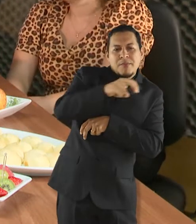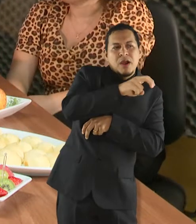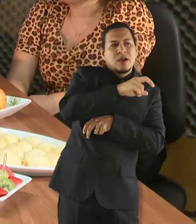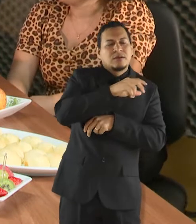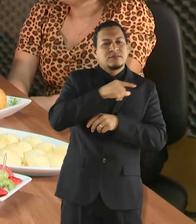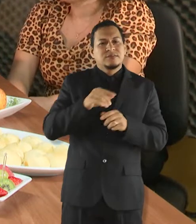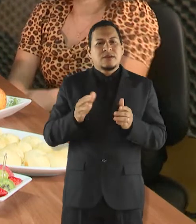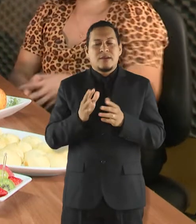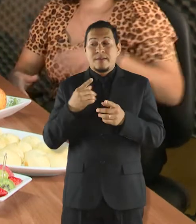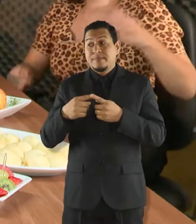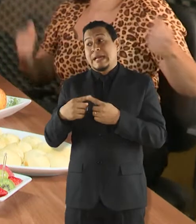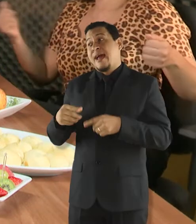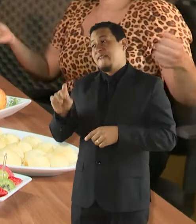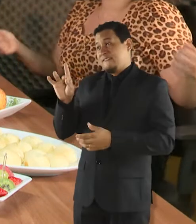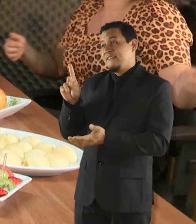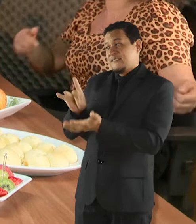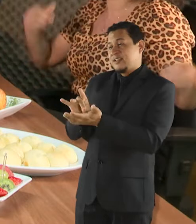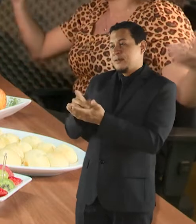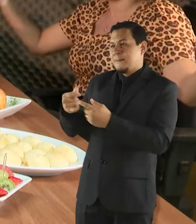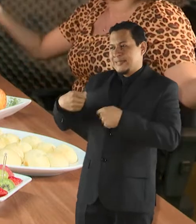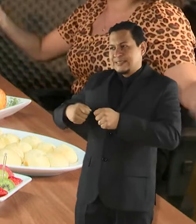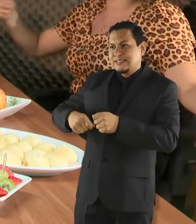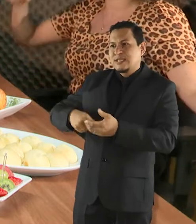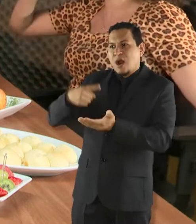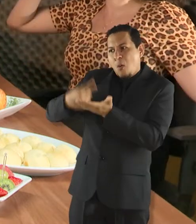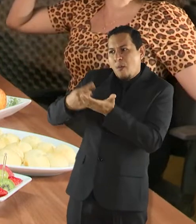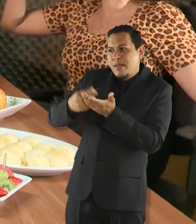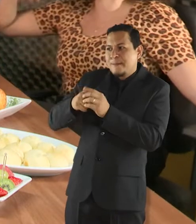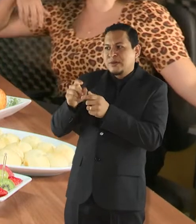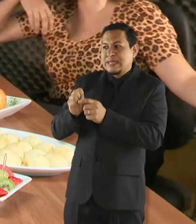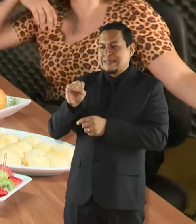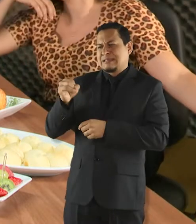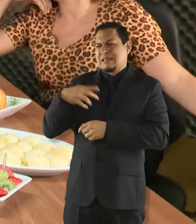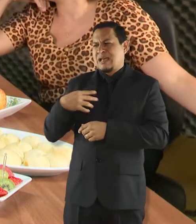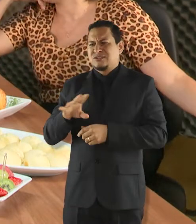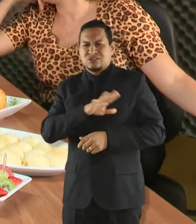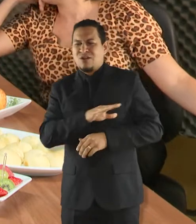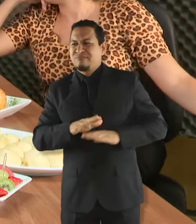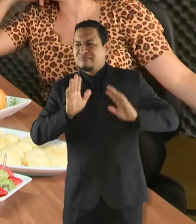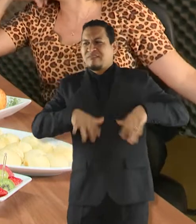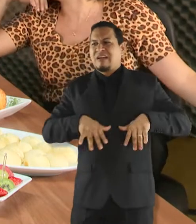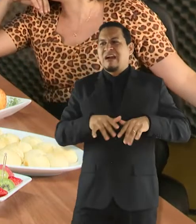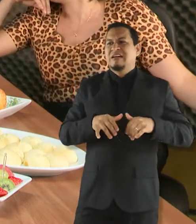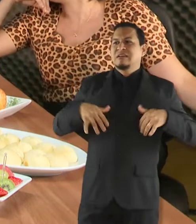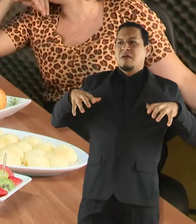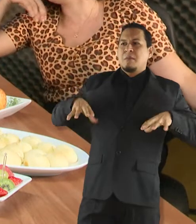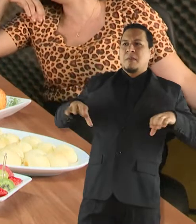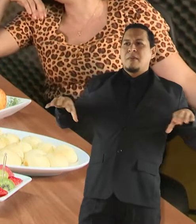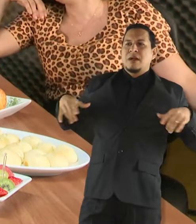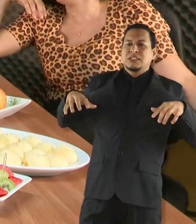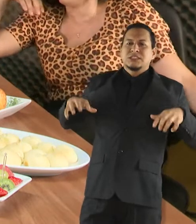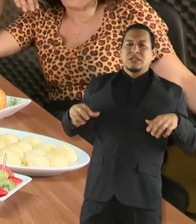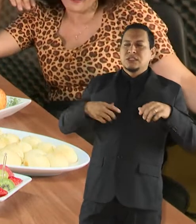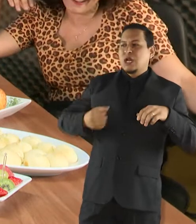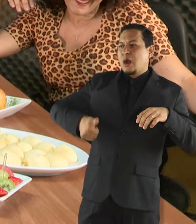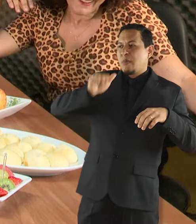que combinar, né? É. Porque senão a Aurilene sai pra correr, o cabo fica lá tomando a cervejinha não deitado, dá, não dá, assistindo o jogo.